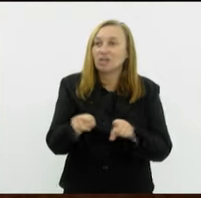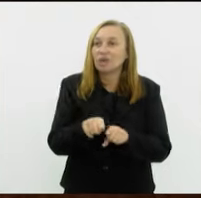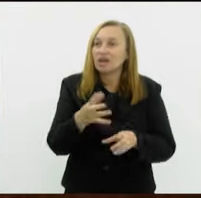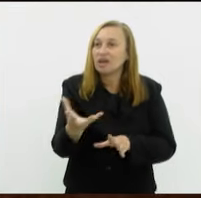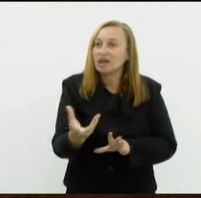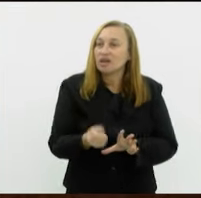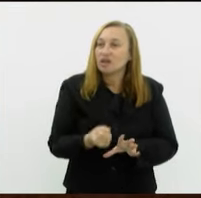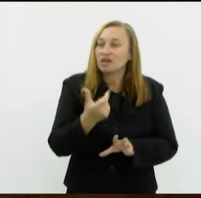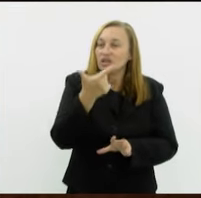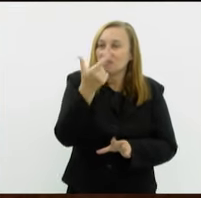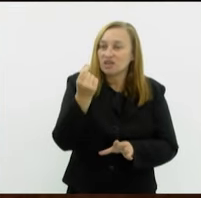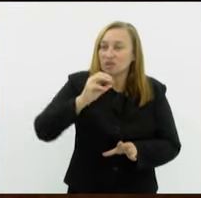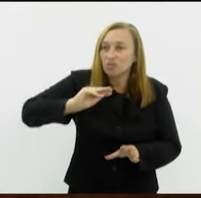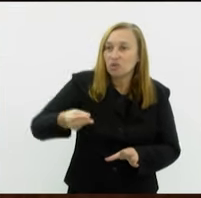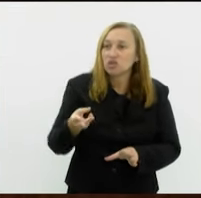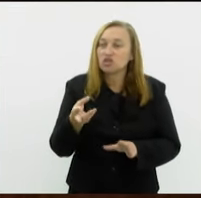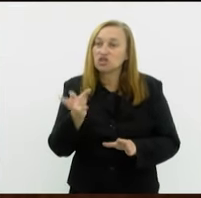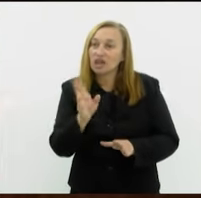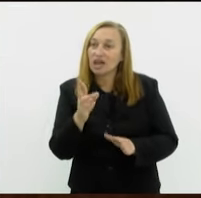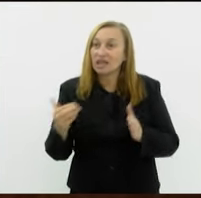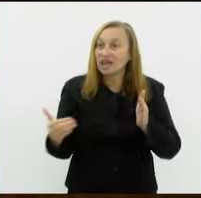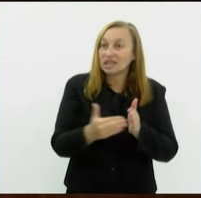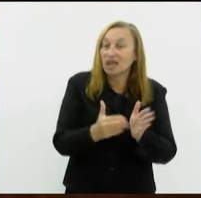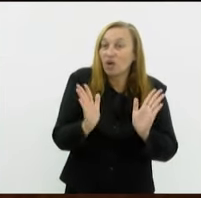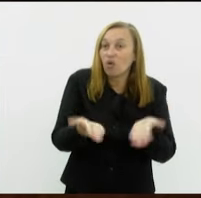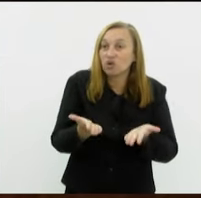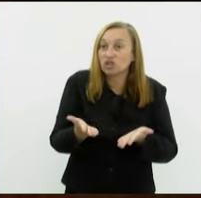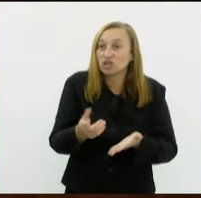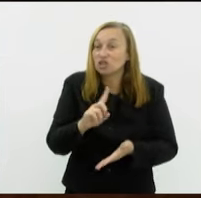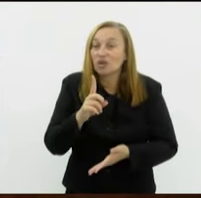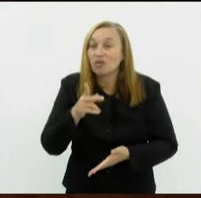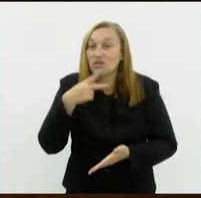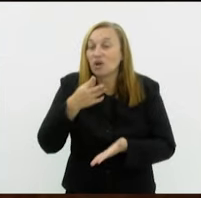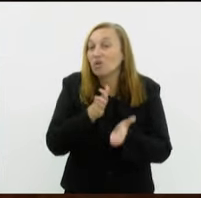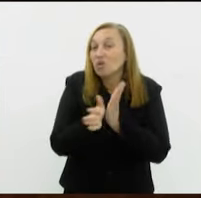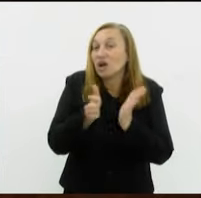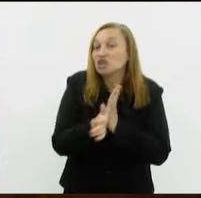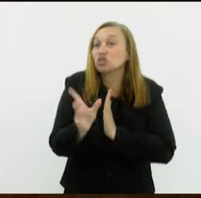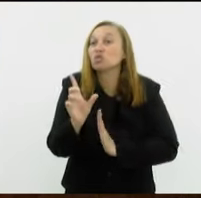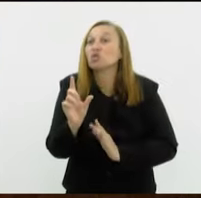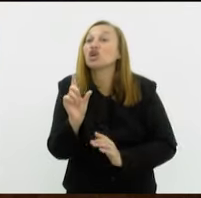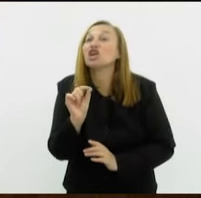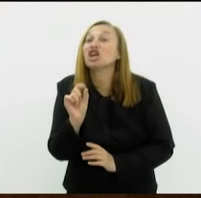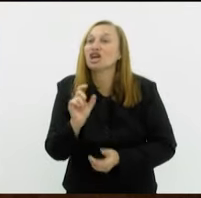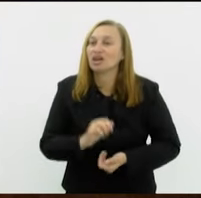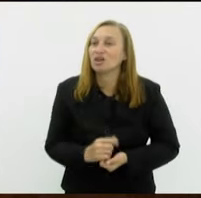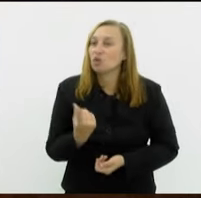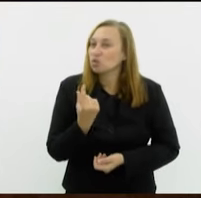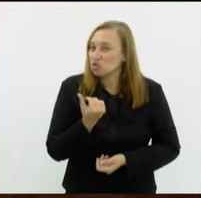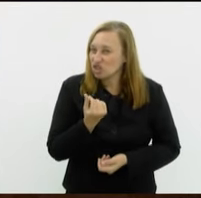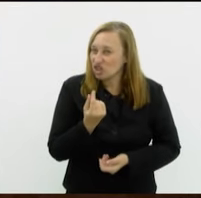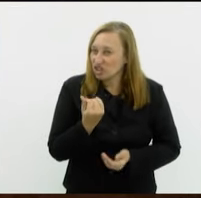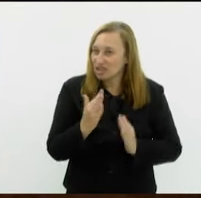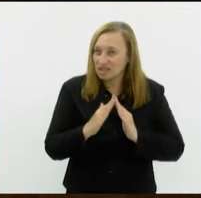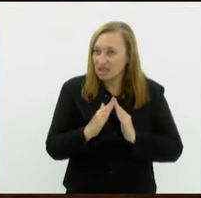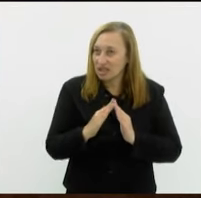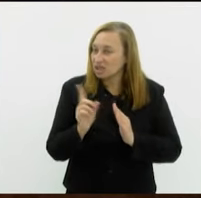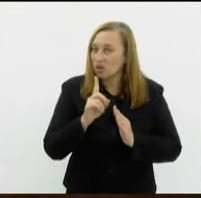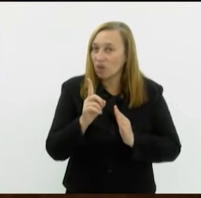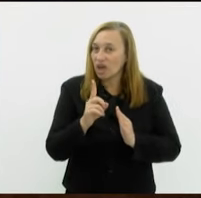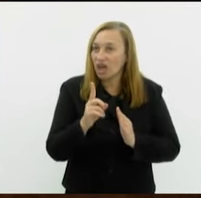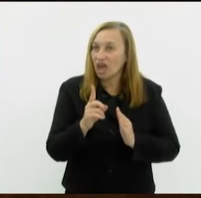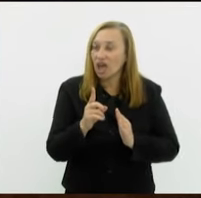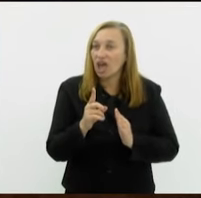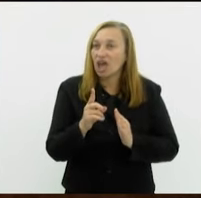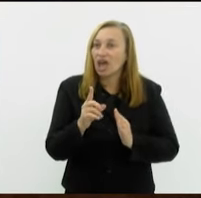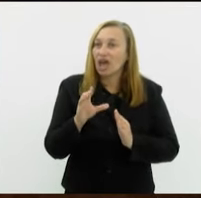milhões de reais, pra concluir, e até hoje ele não disse em que gastou. O dinheiro dessa casa não é capim.